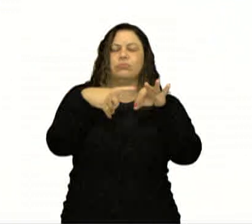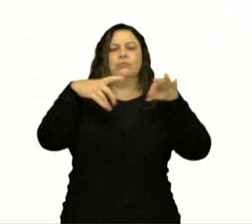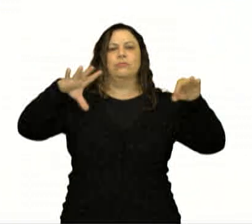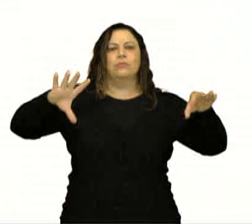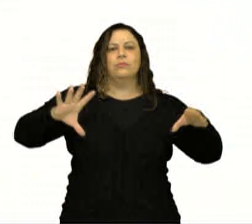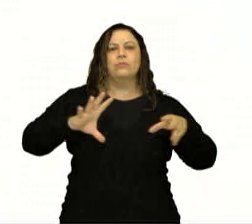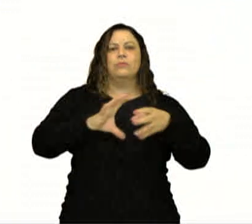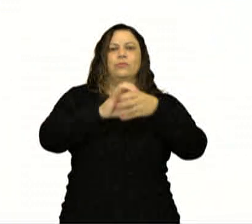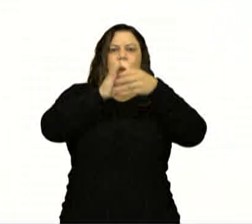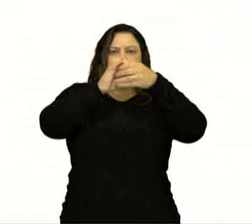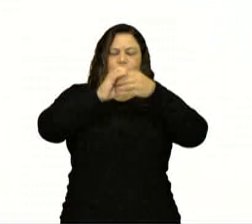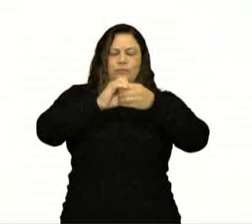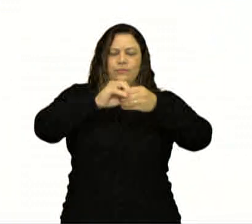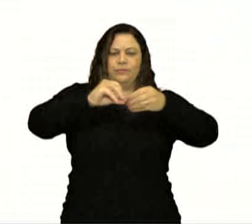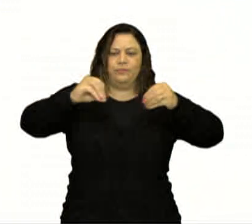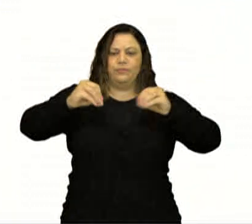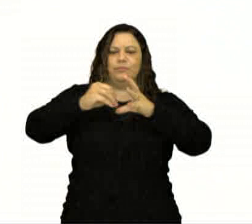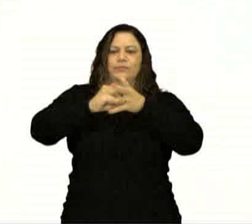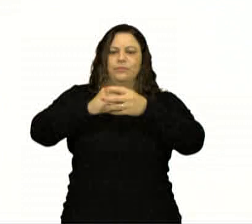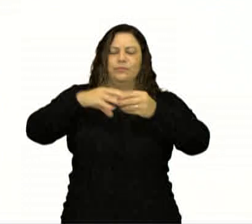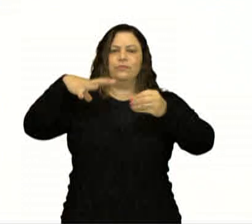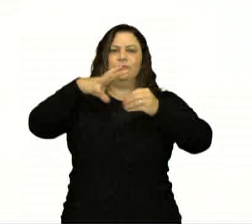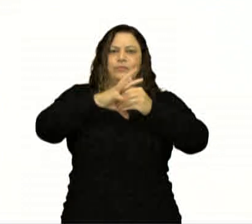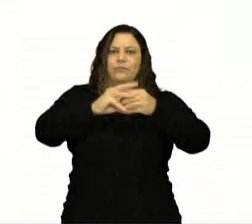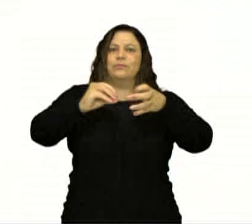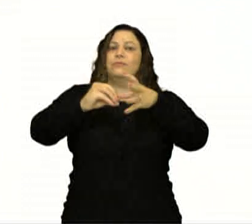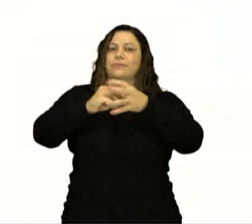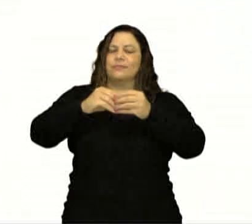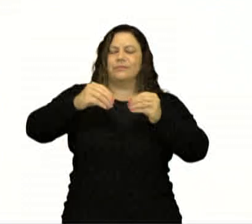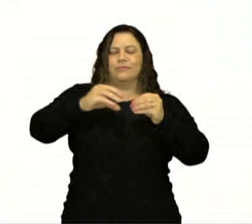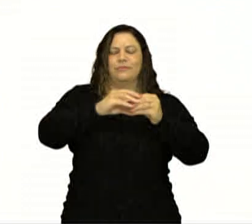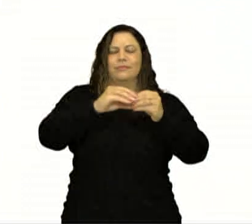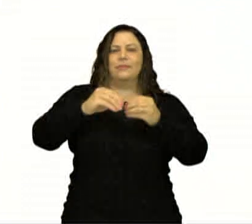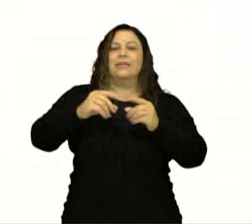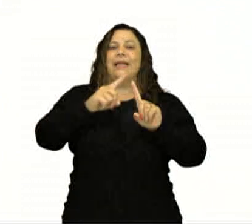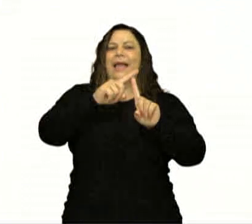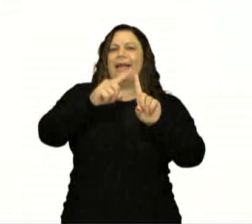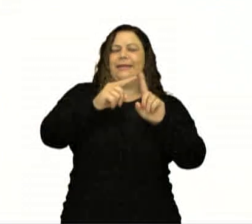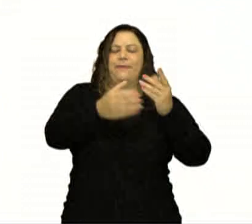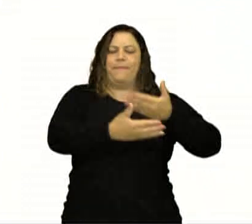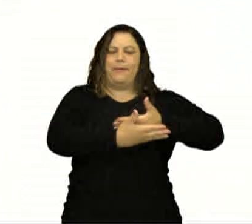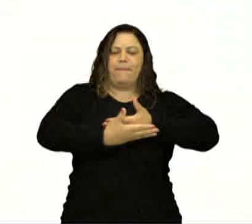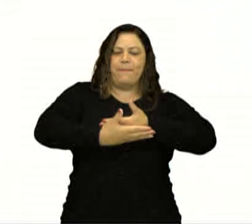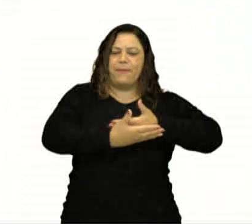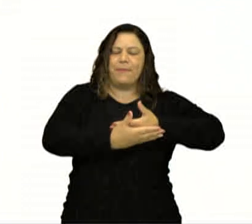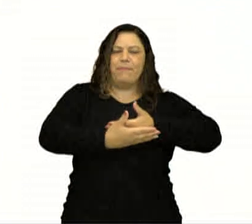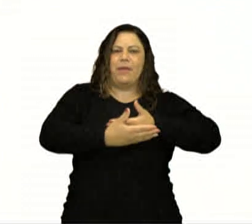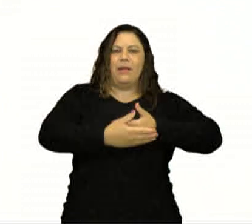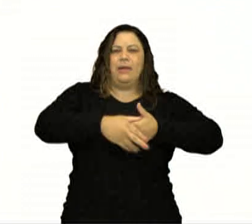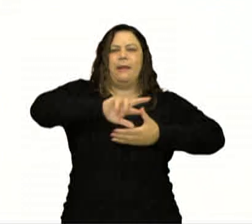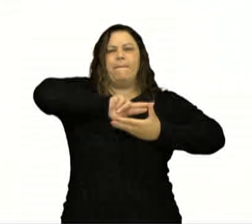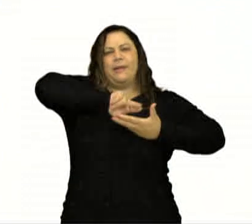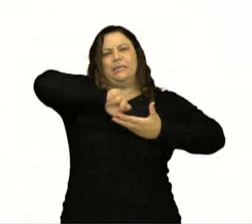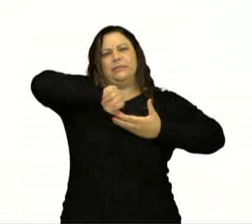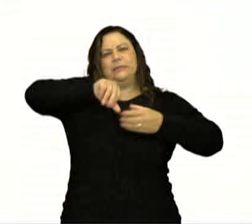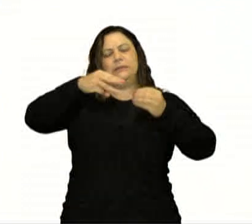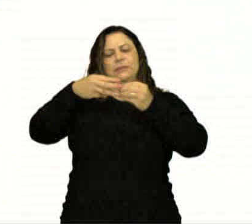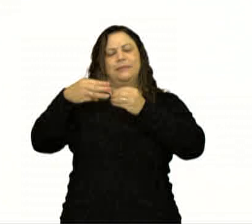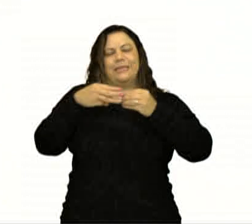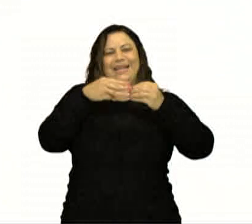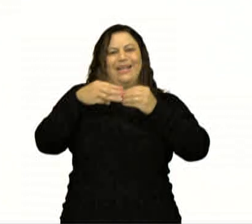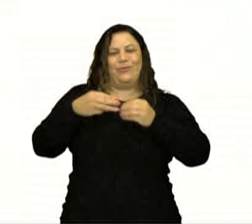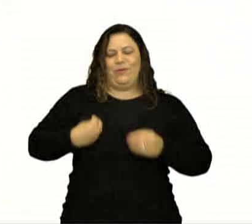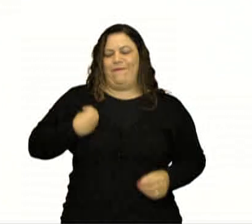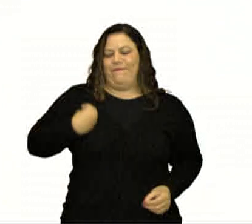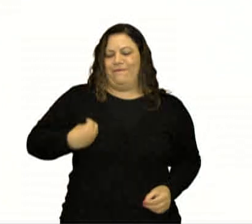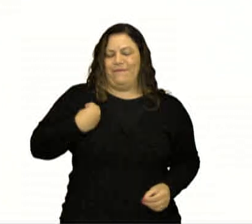se fundiram e se dividiram rapidamente até virarem um bebê. São trilhões de células vivas que crescem e se dividem para